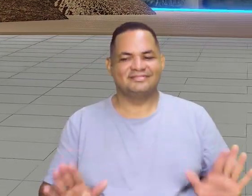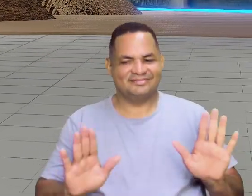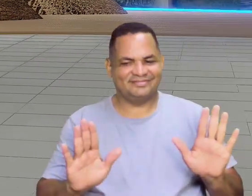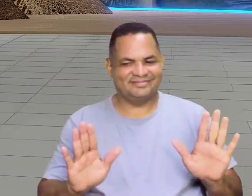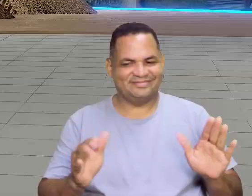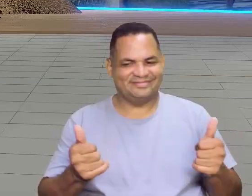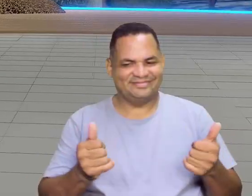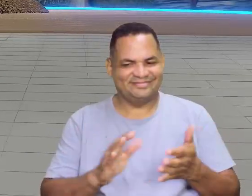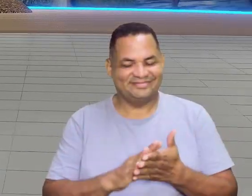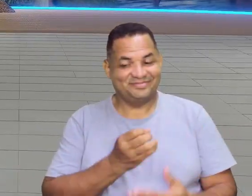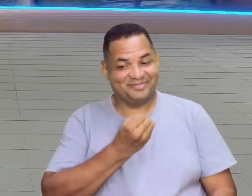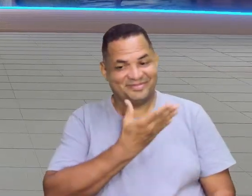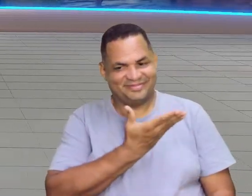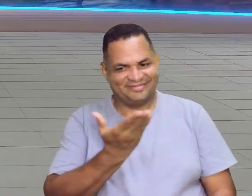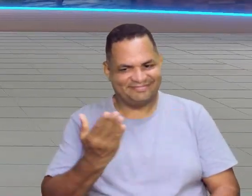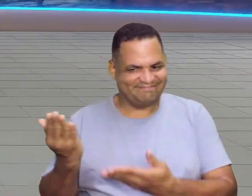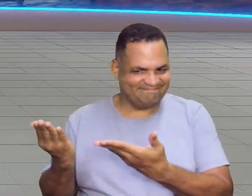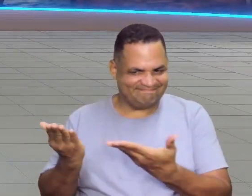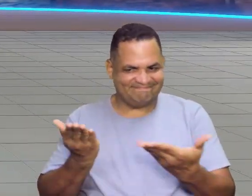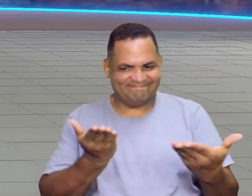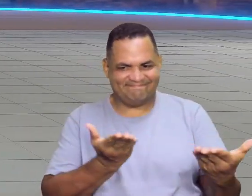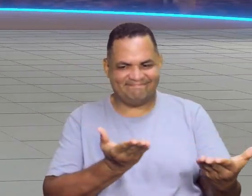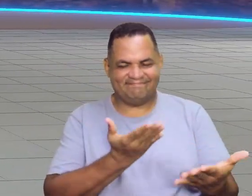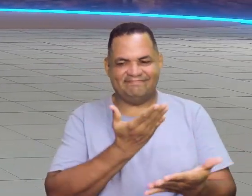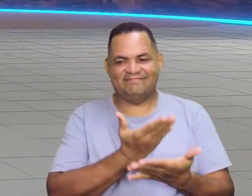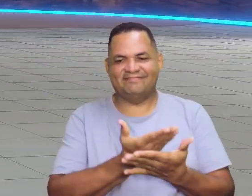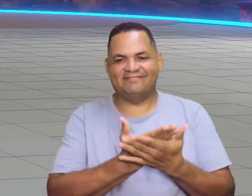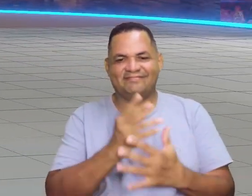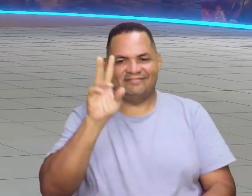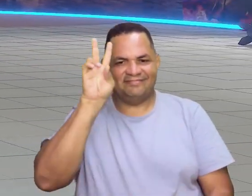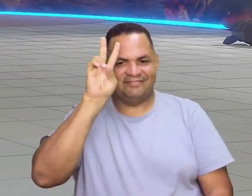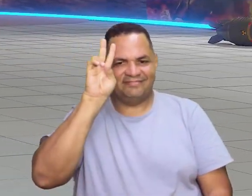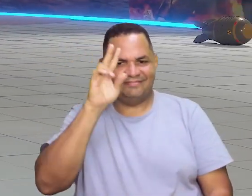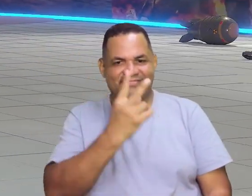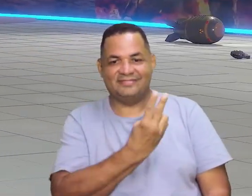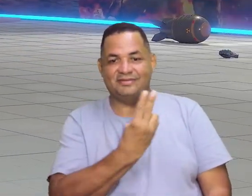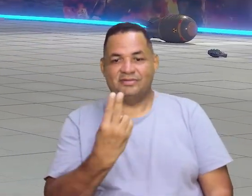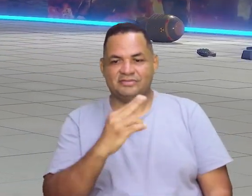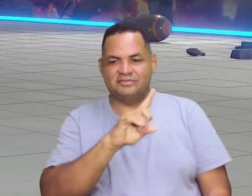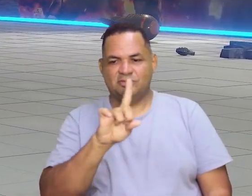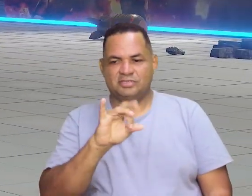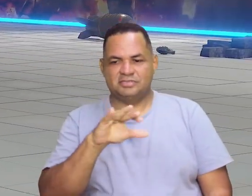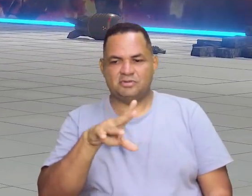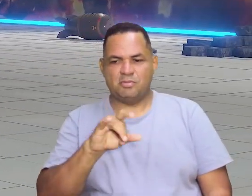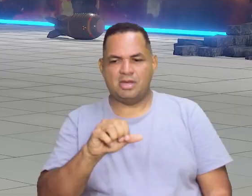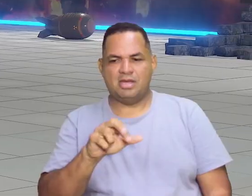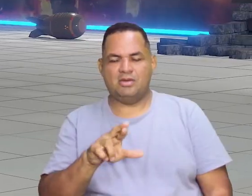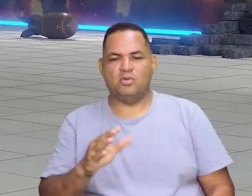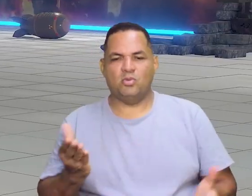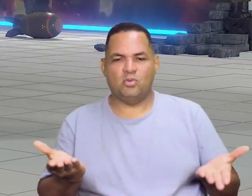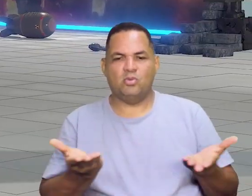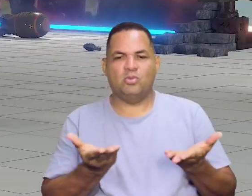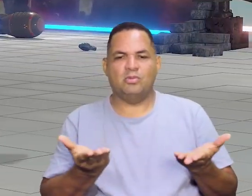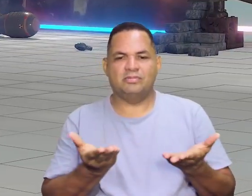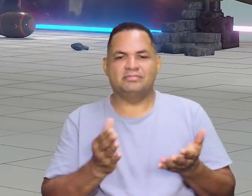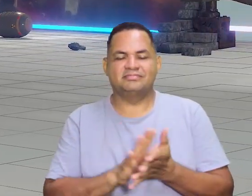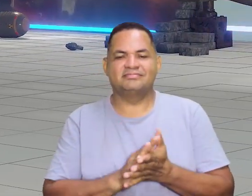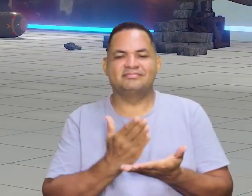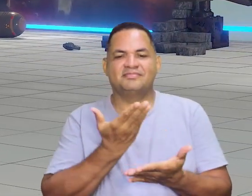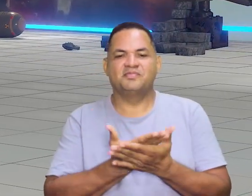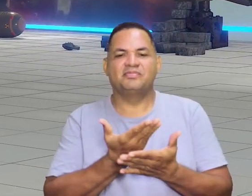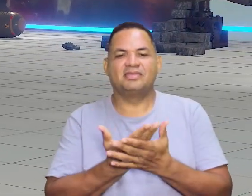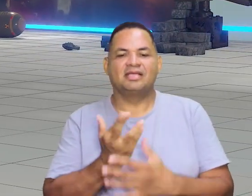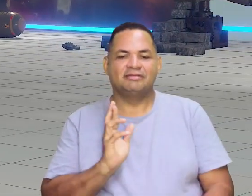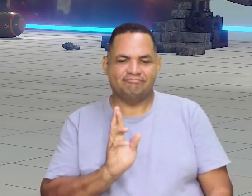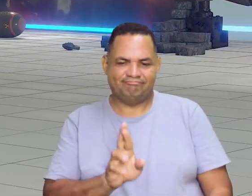Olá pessoal, tudo bem com vocês? Bem-vindos a mais uma aula de História. Eu sou a professora Zilmar e hoje nós vamos para a nossa aula